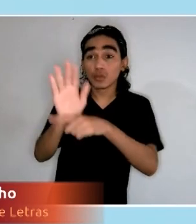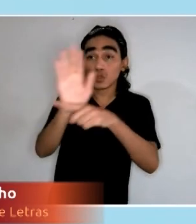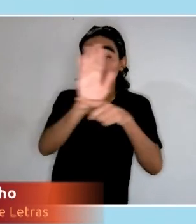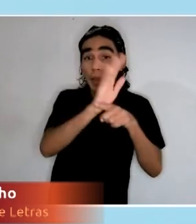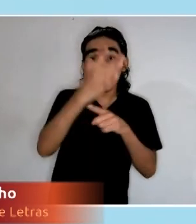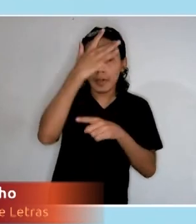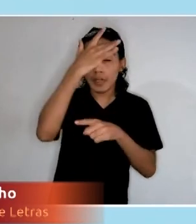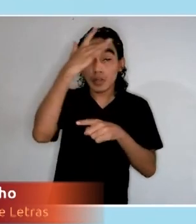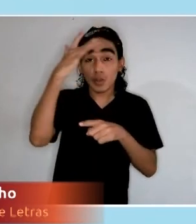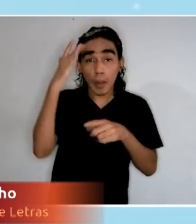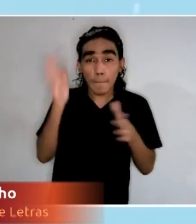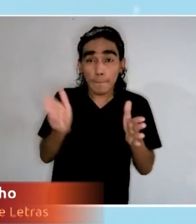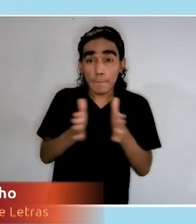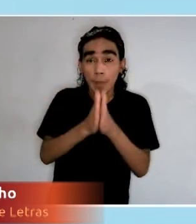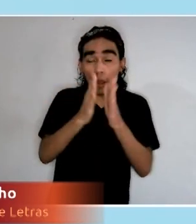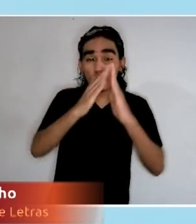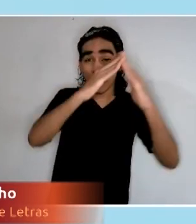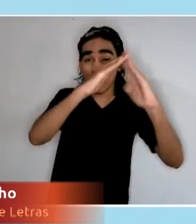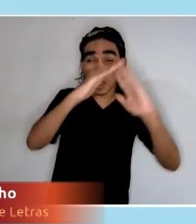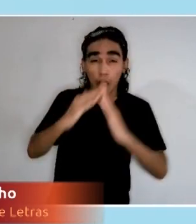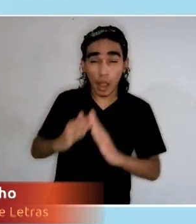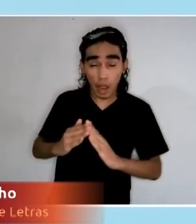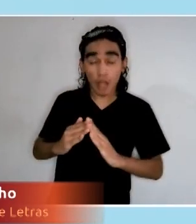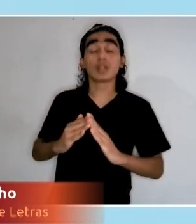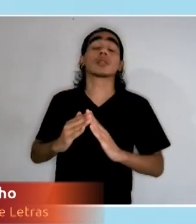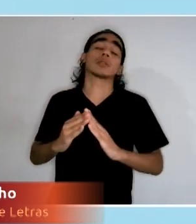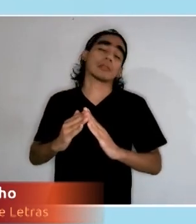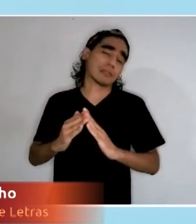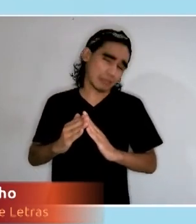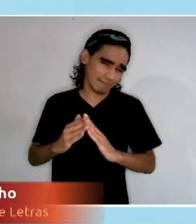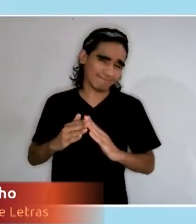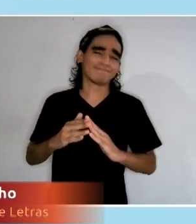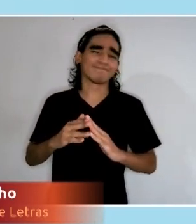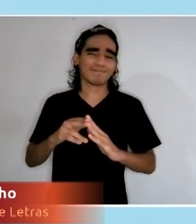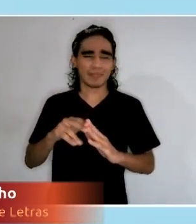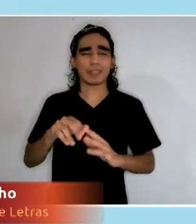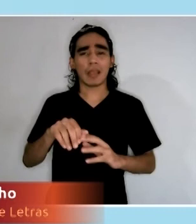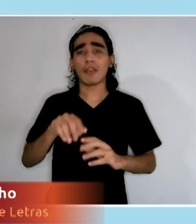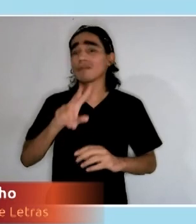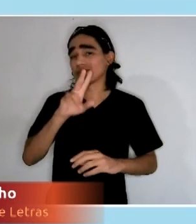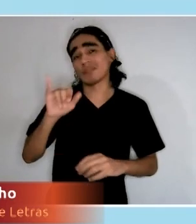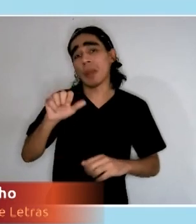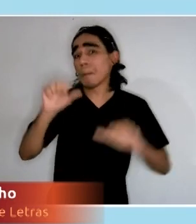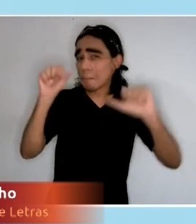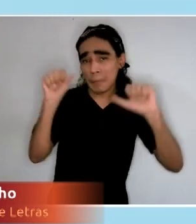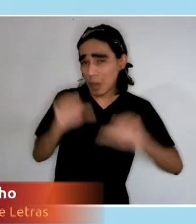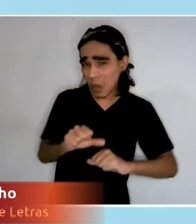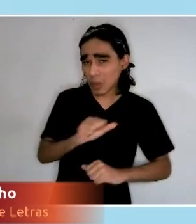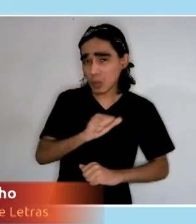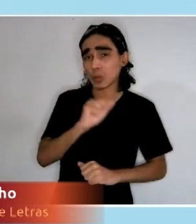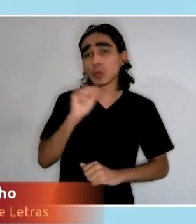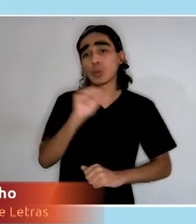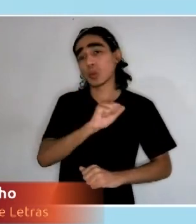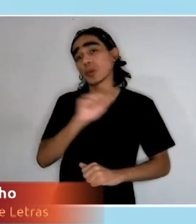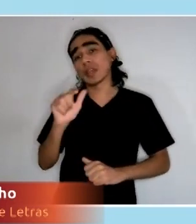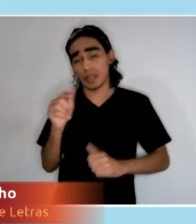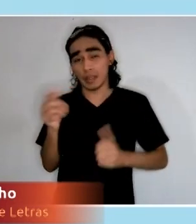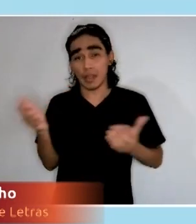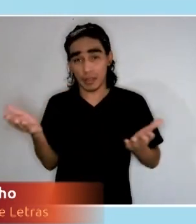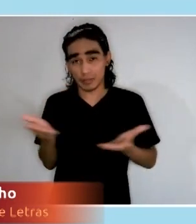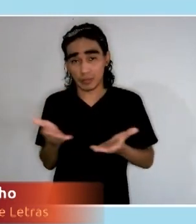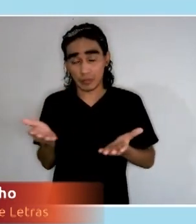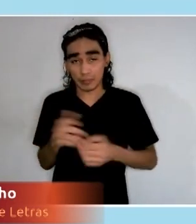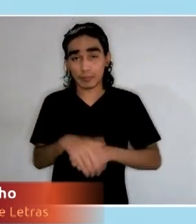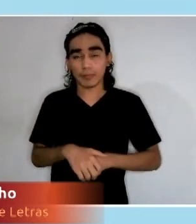periferias, teria sido muito mais dramático, né? Então, foi muito importante as campanhas que a CUFA ou a Colisão Negra